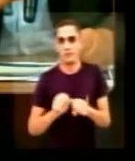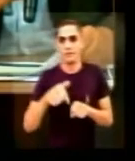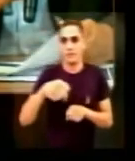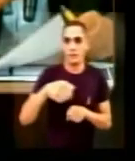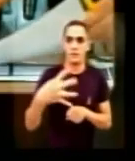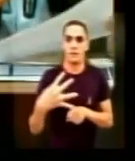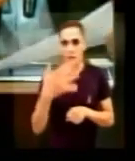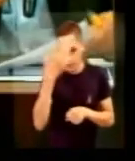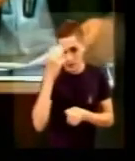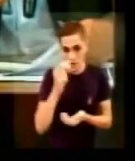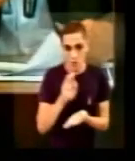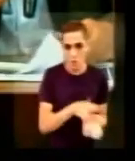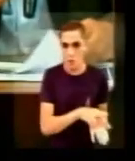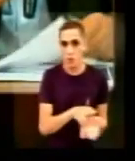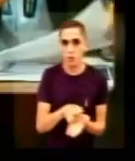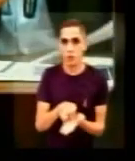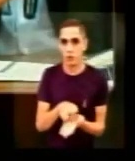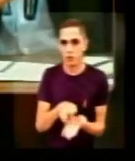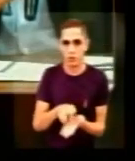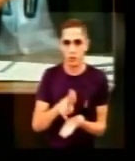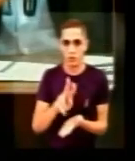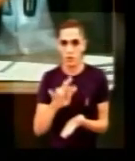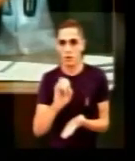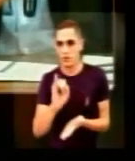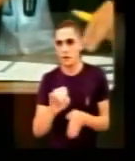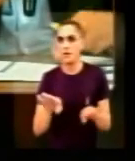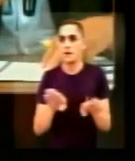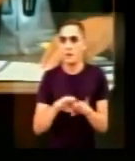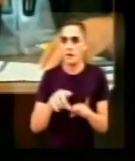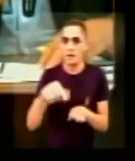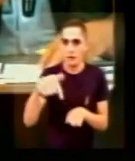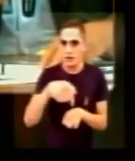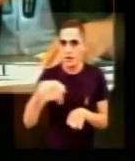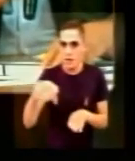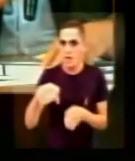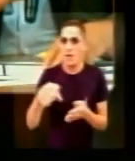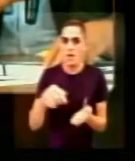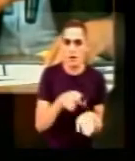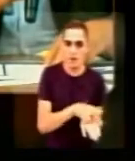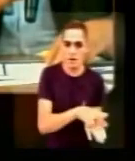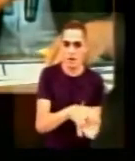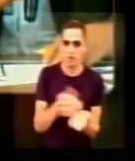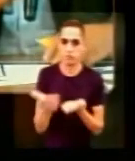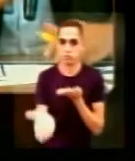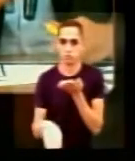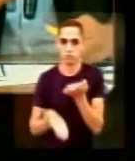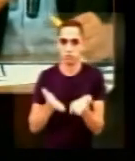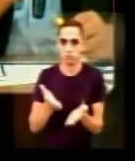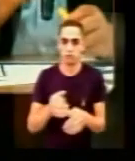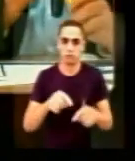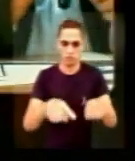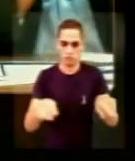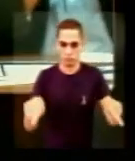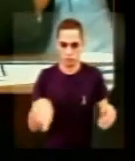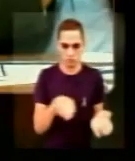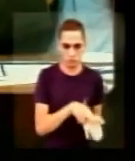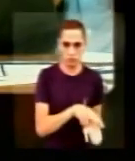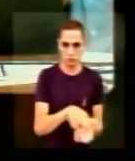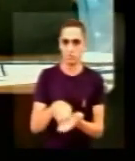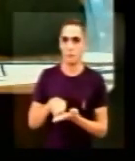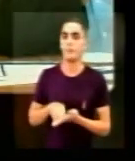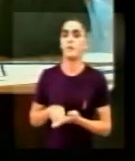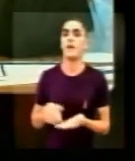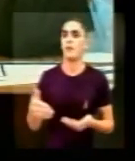e 77 em enfermarias. No próximo slide, vocês se lembram que a